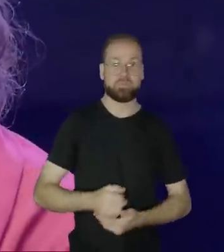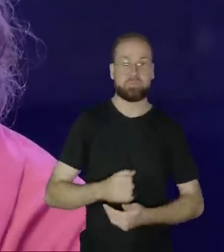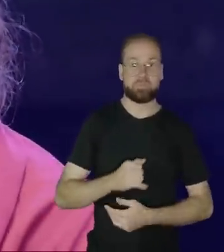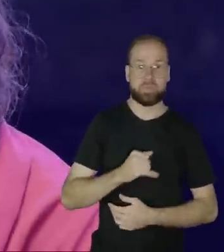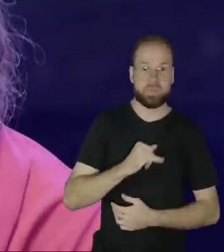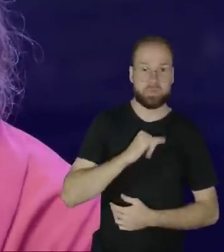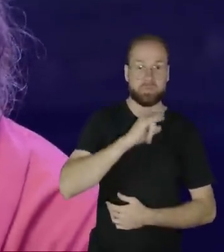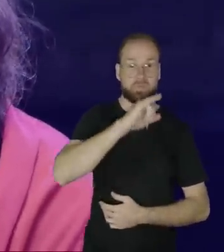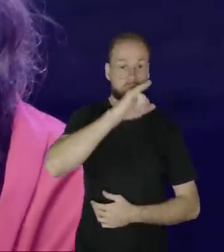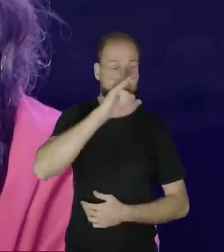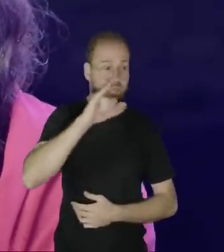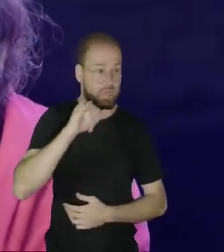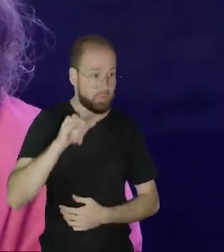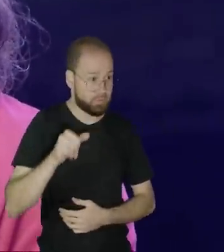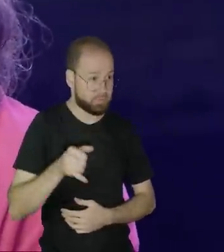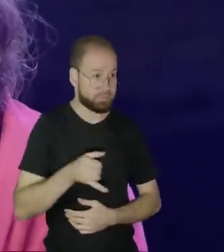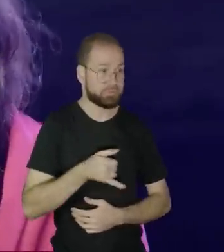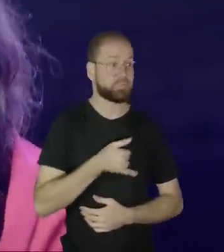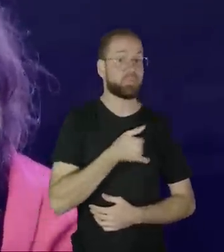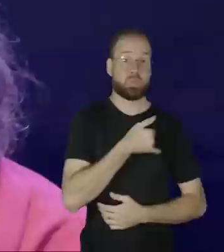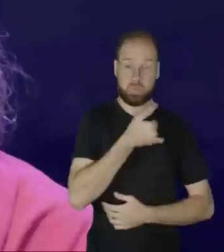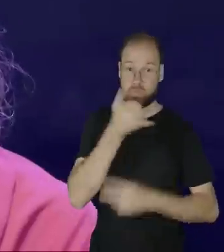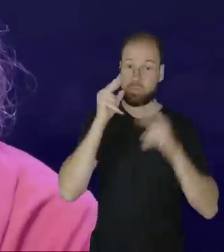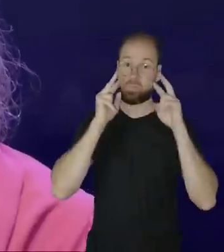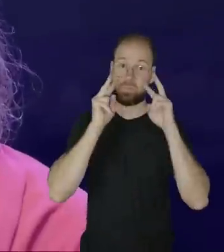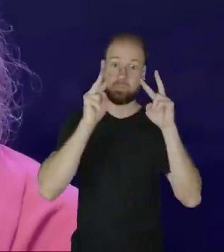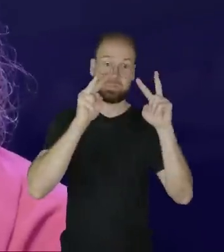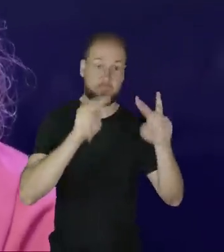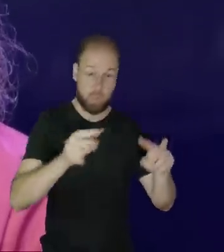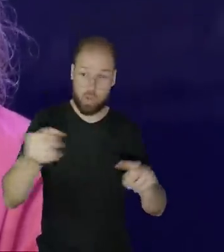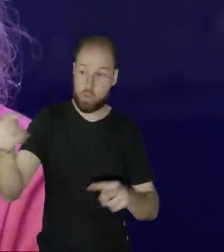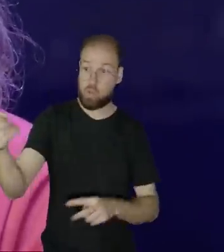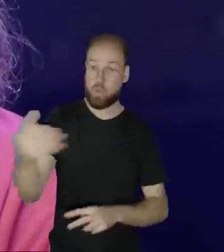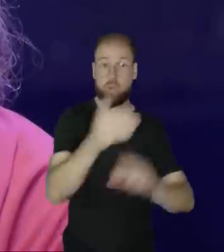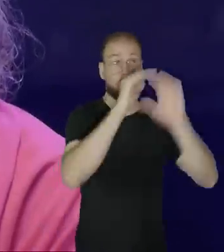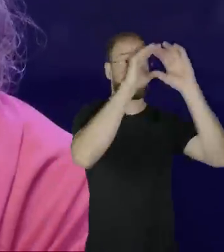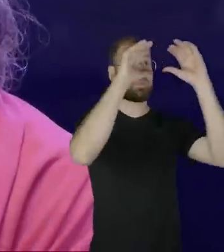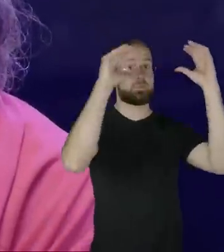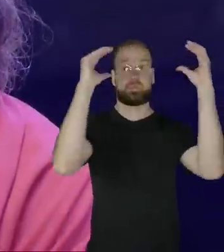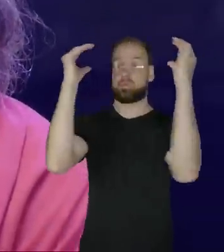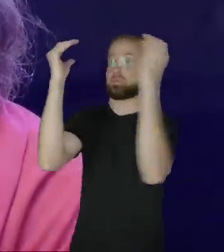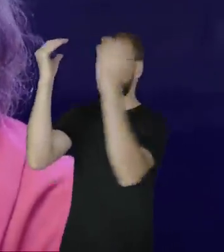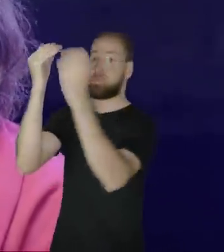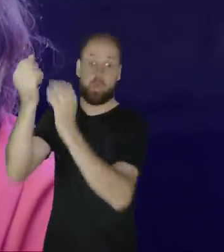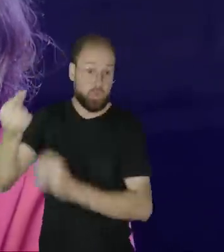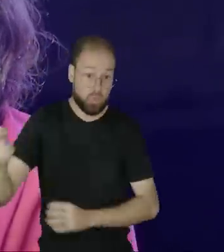João viu novo céu e nova terra.